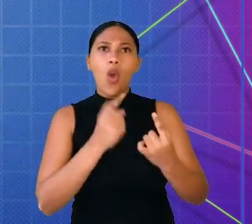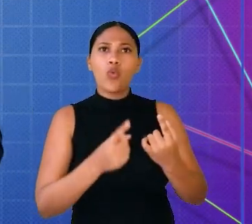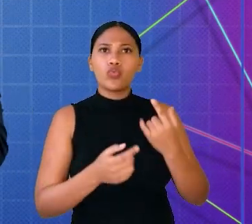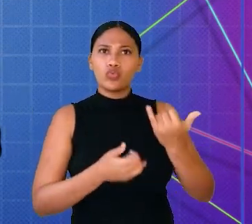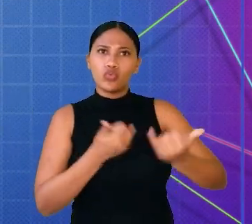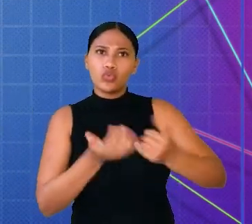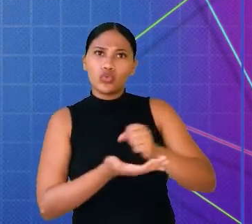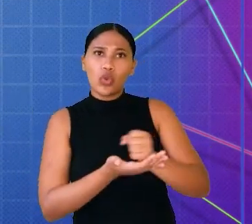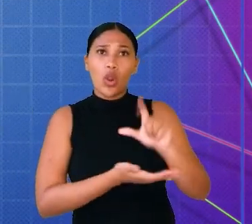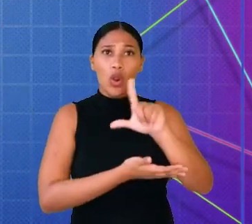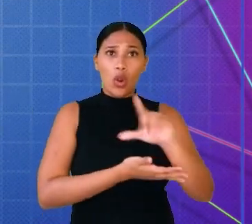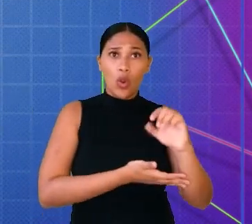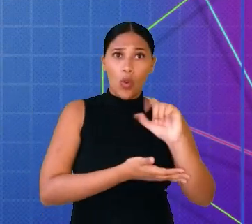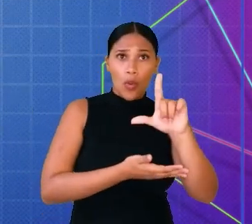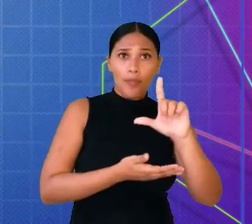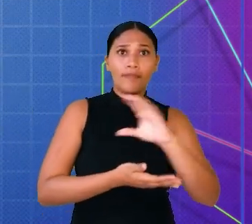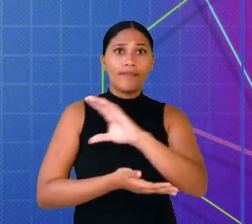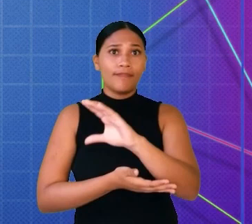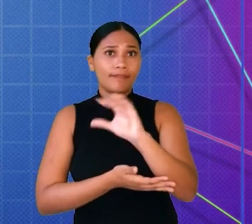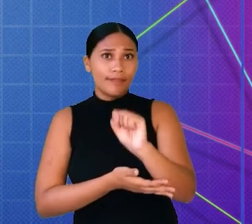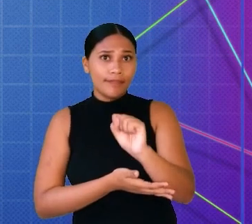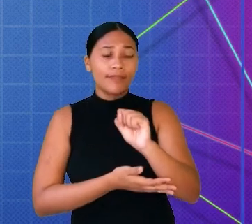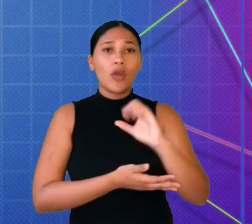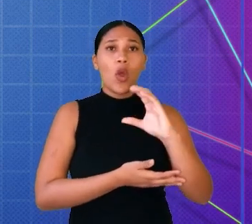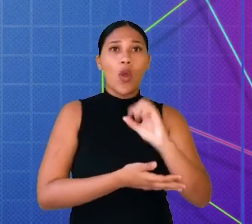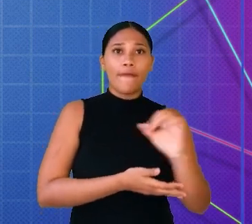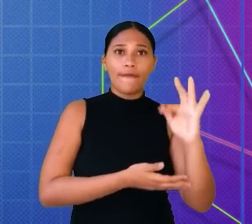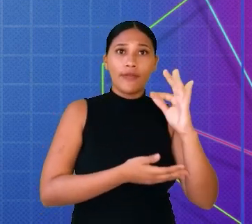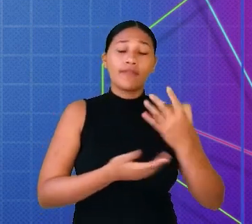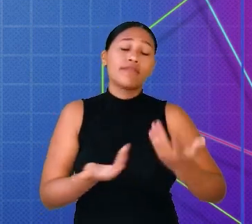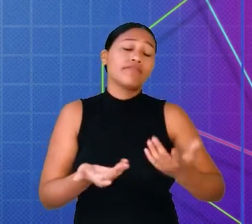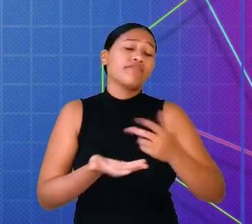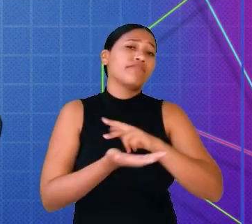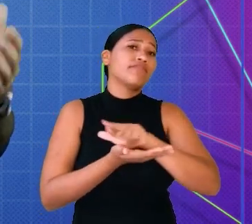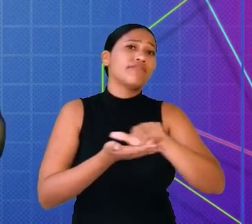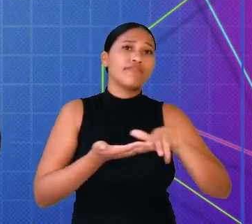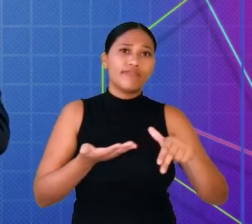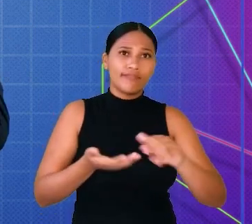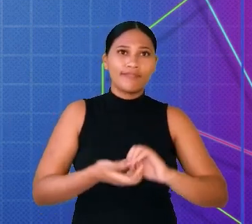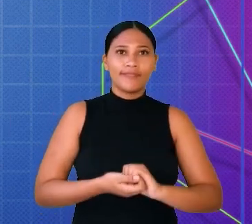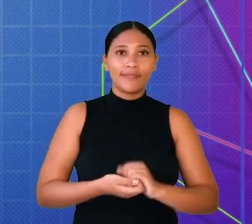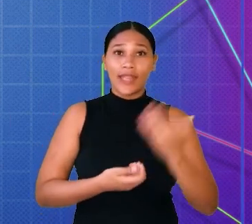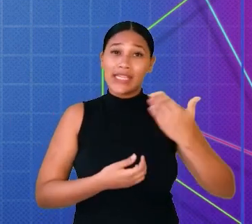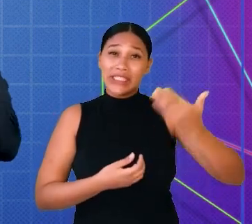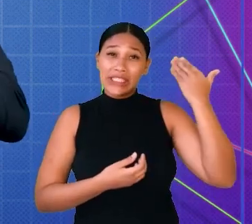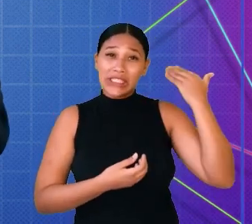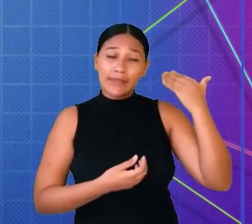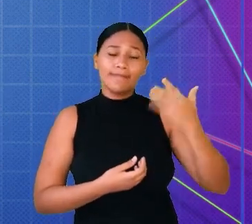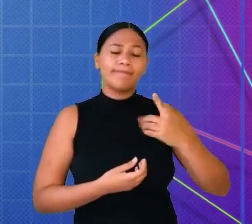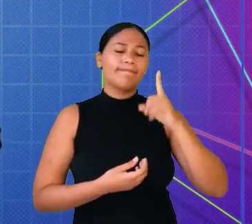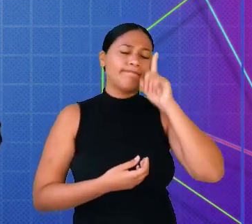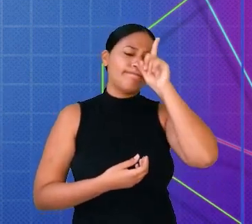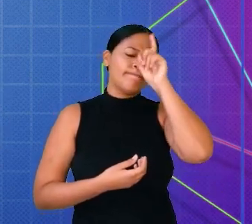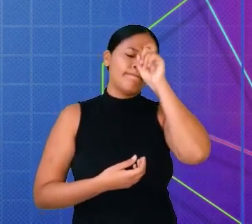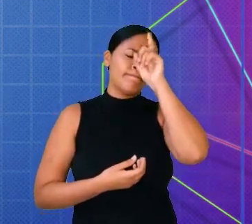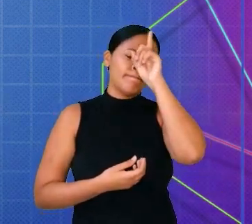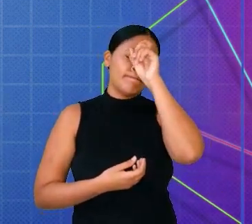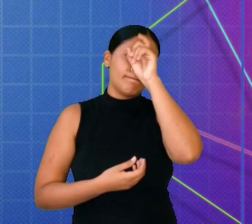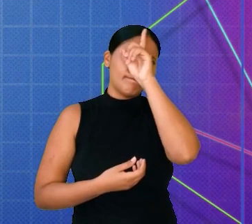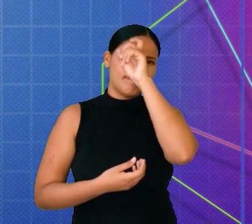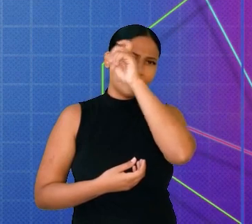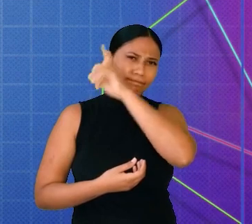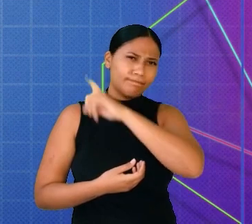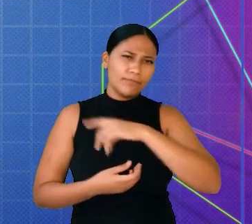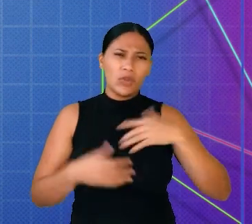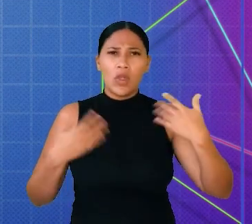alguns jogos que podemos citar, como League of Legends, Counter-Strike, KOF e alguns outros títulos. Antigamente, era muito